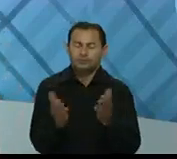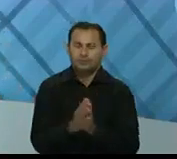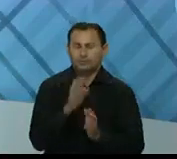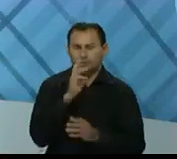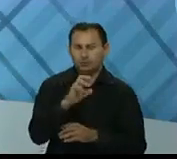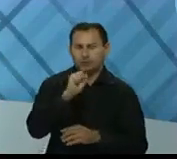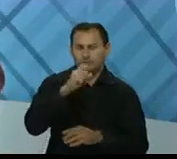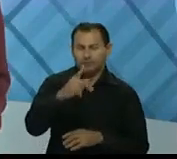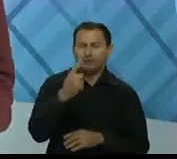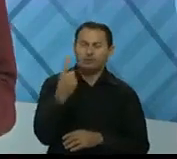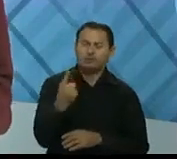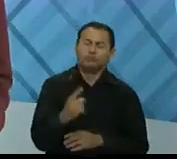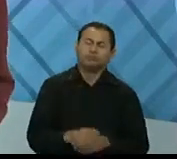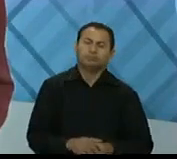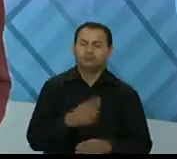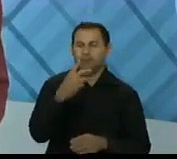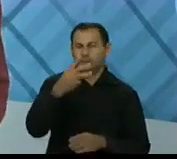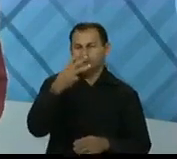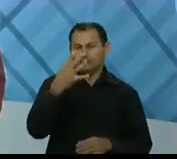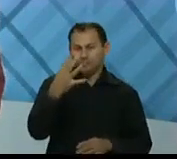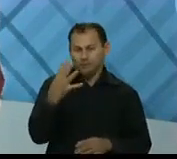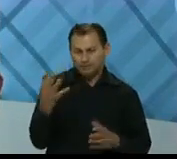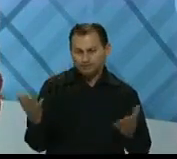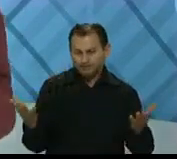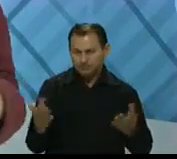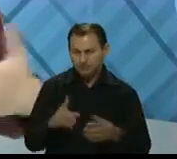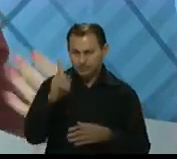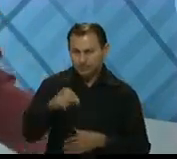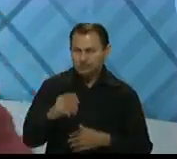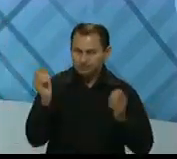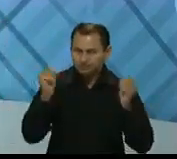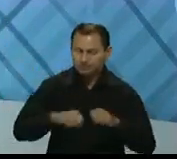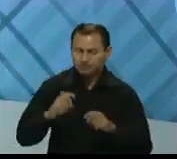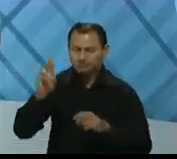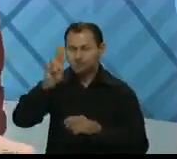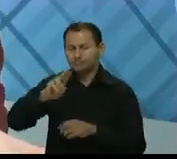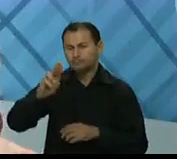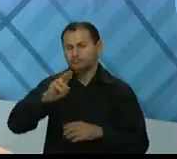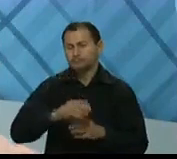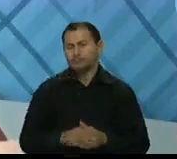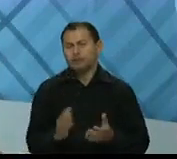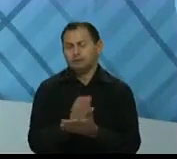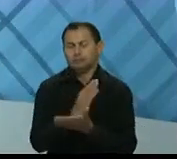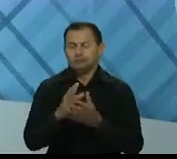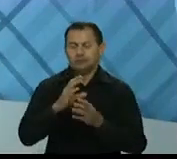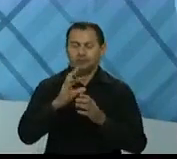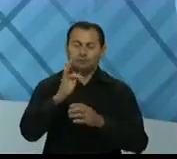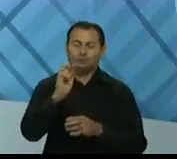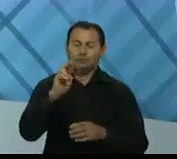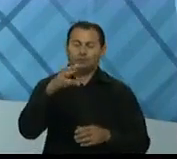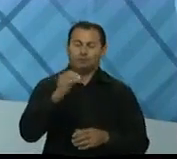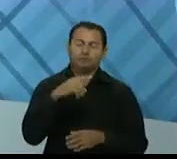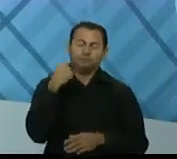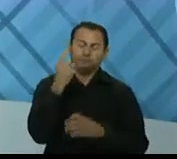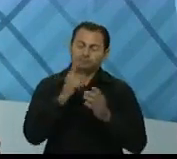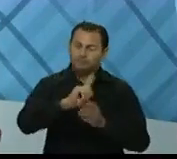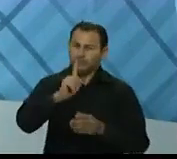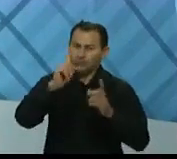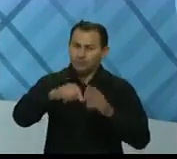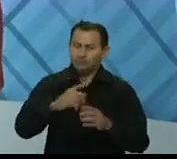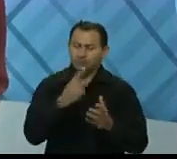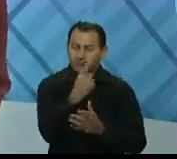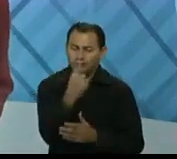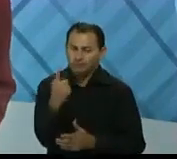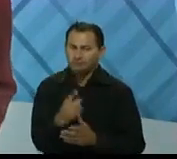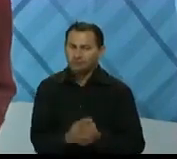resolução da situação problema 1, 2, 3 e 4? Será que seria possível utilizar algum outro tipo de função? Não seria, né?